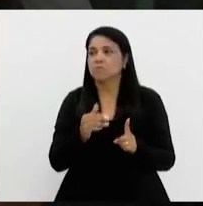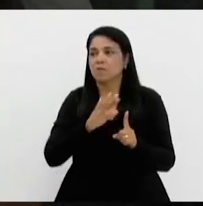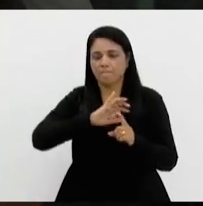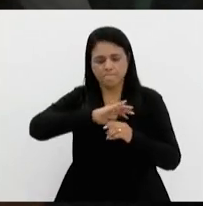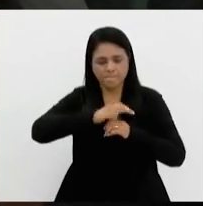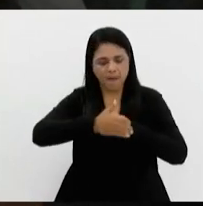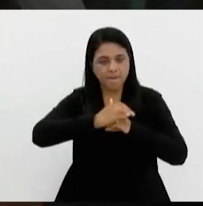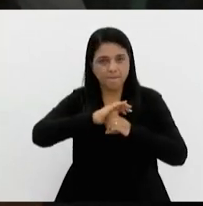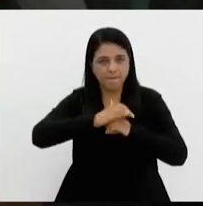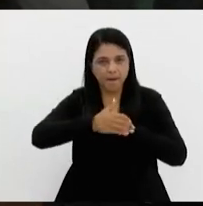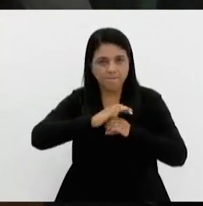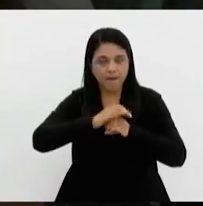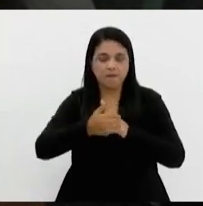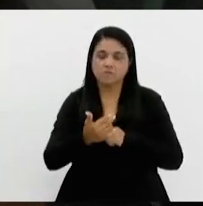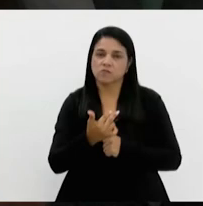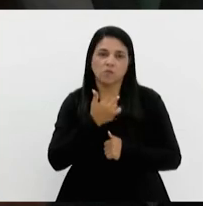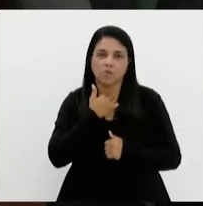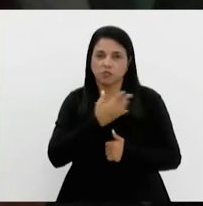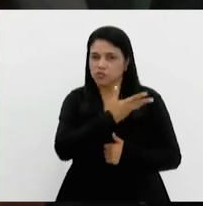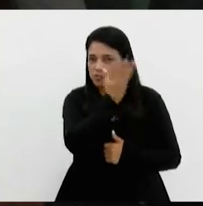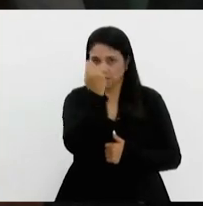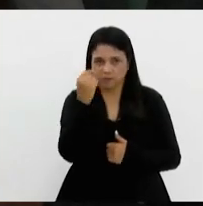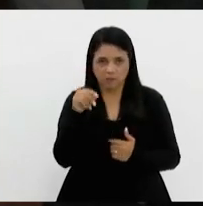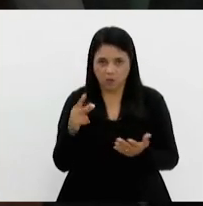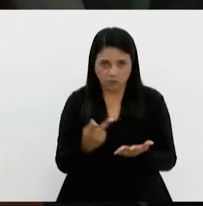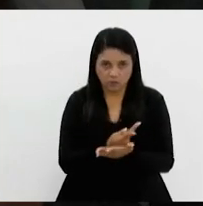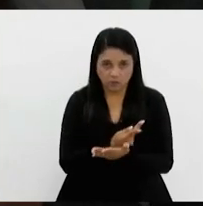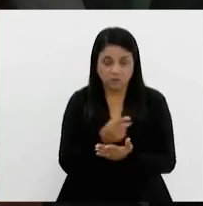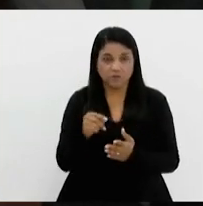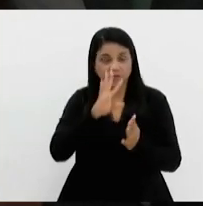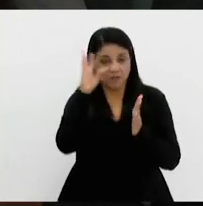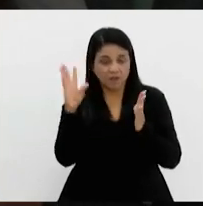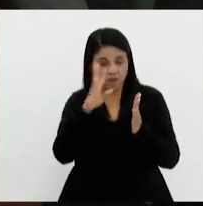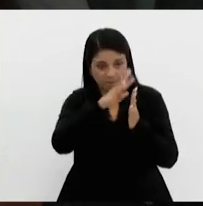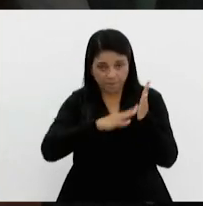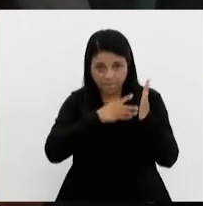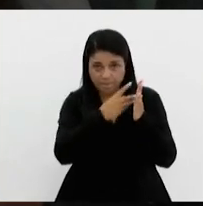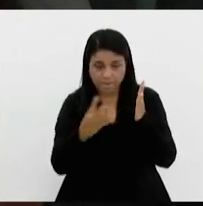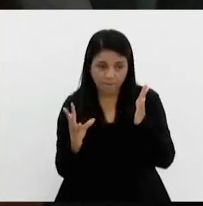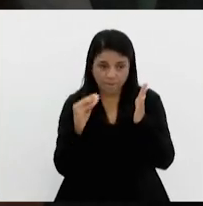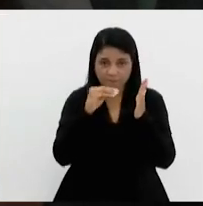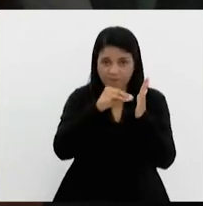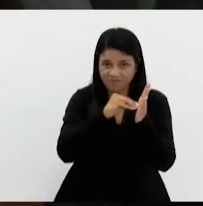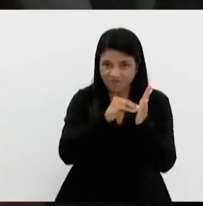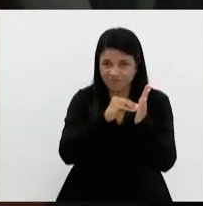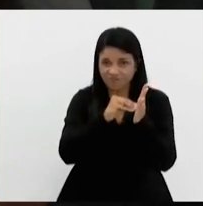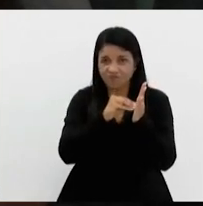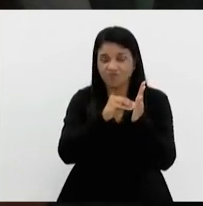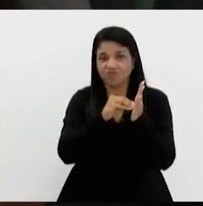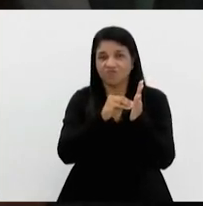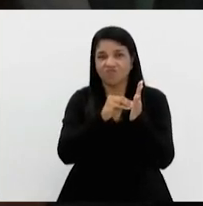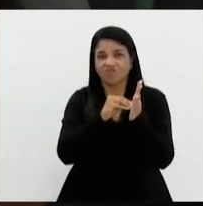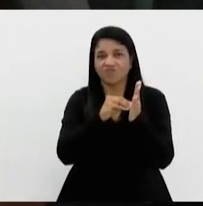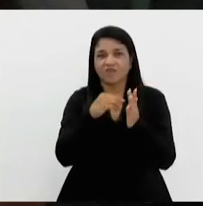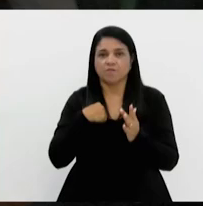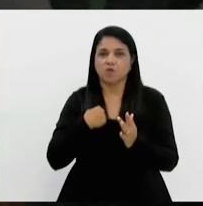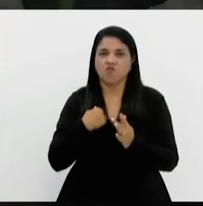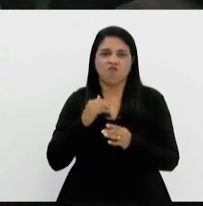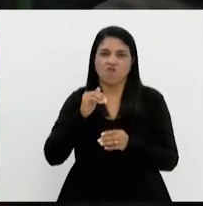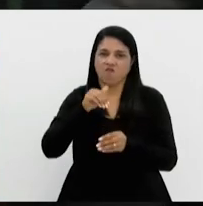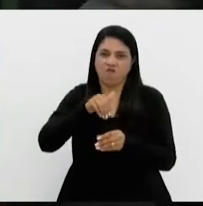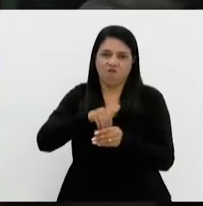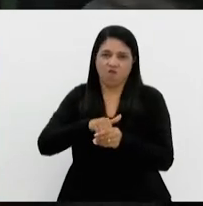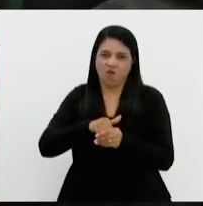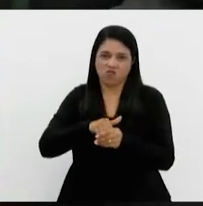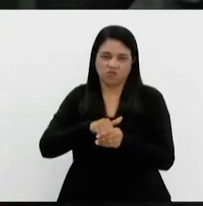vem acontecendo, então, incorporar ao calendário do Rio de Janeiro algo nefasto, com o meu voto,